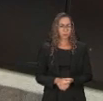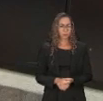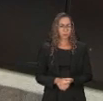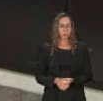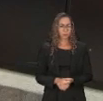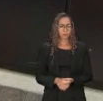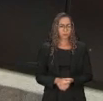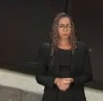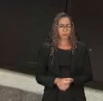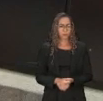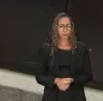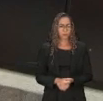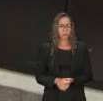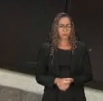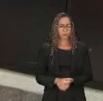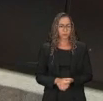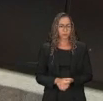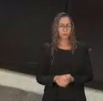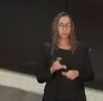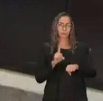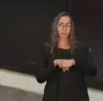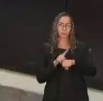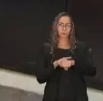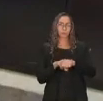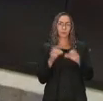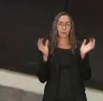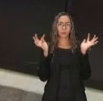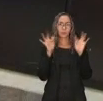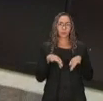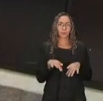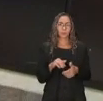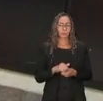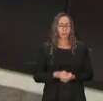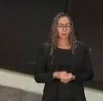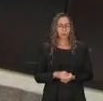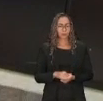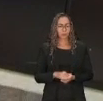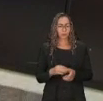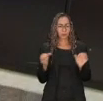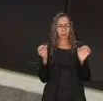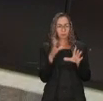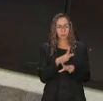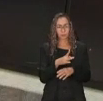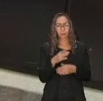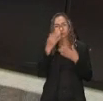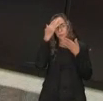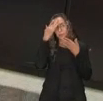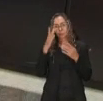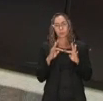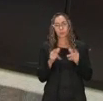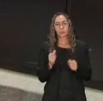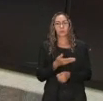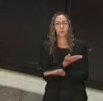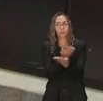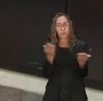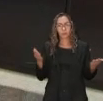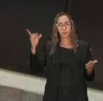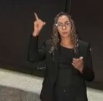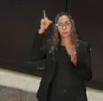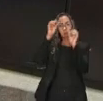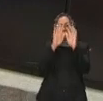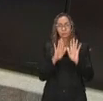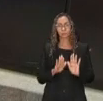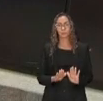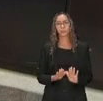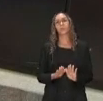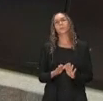Conclui a fala aí, pastor, por causa do horário. Então, calma aí, eu termino por aqui. Eu agradeço a todos vocês, que Deus abençoe vocês, tá?